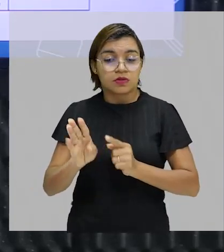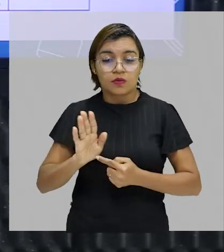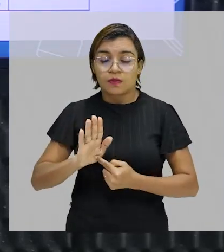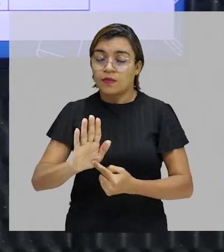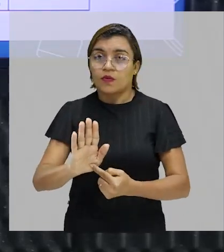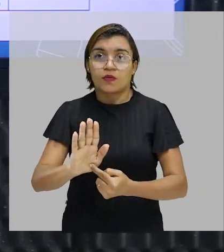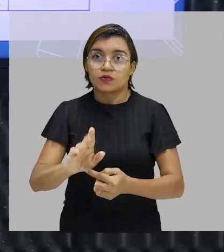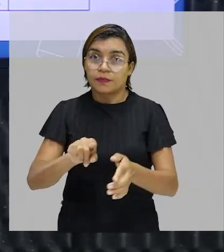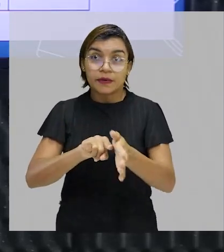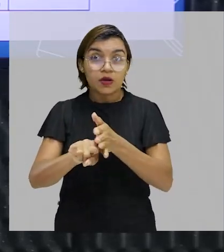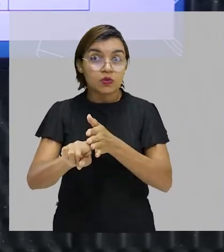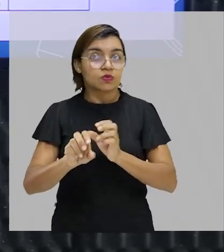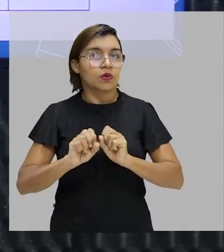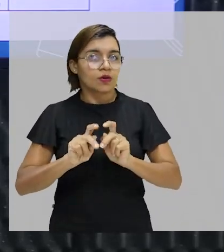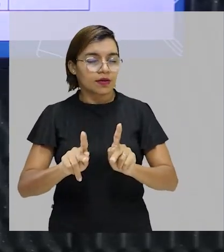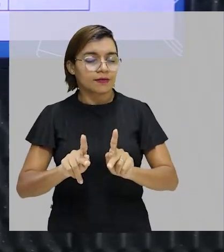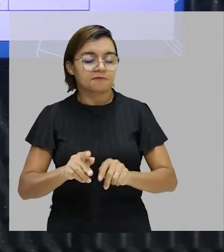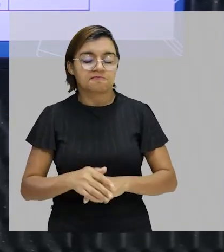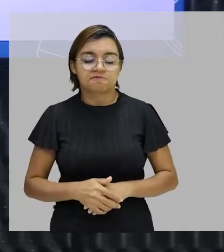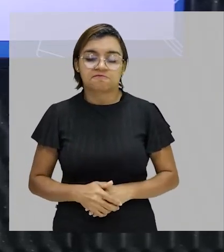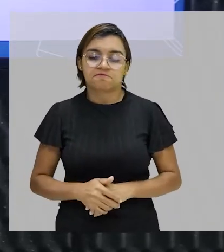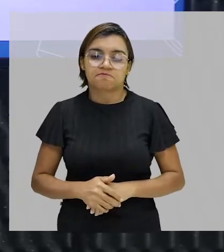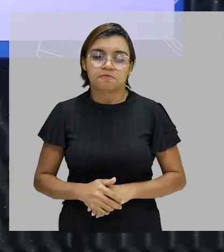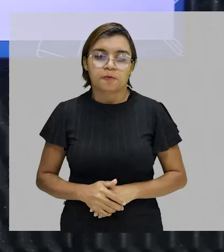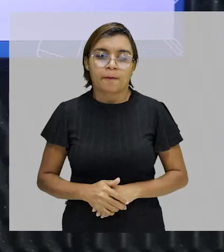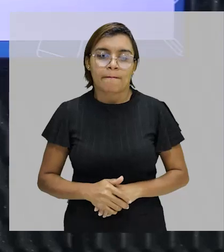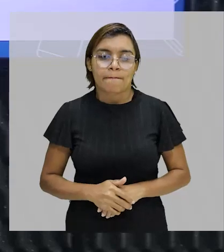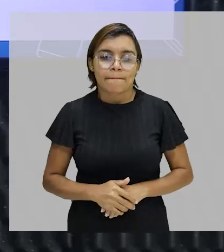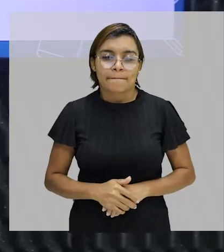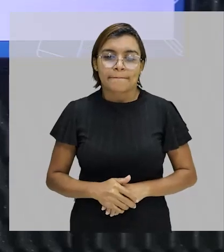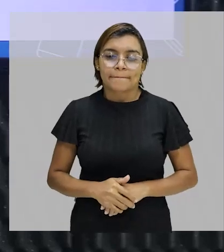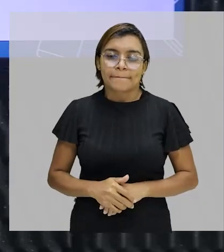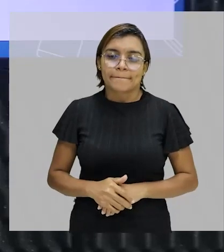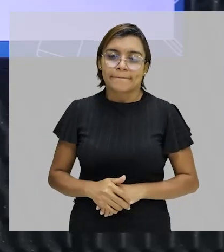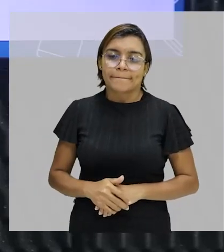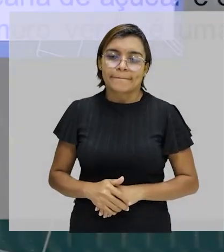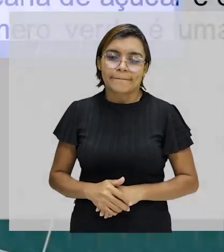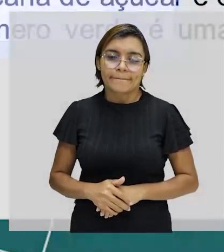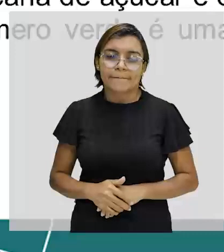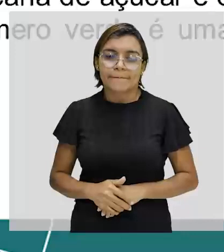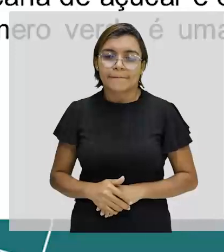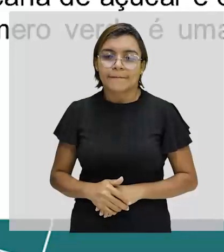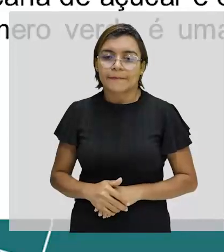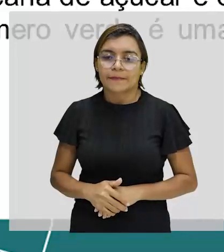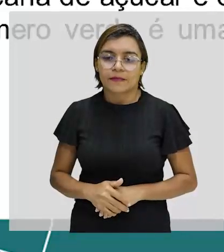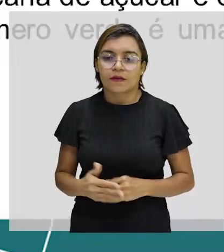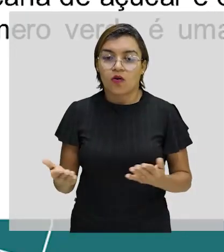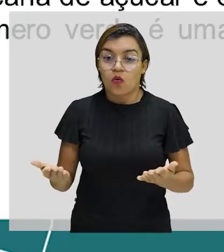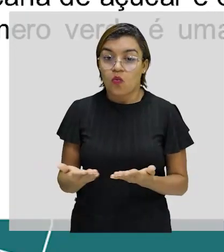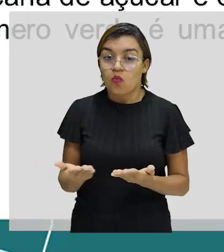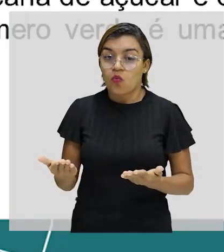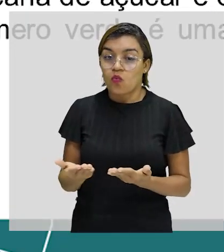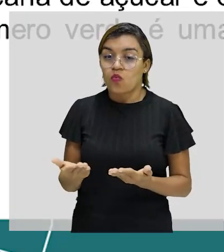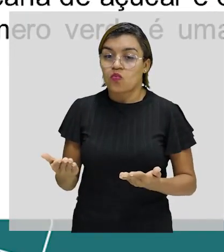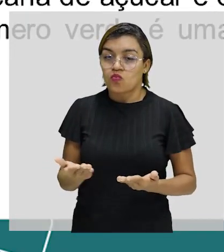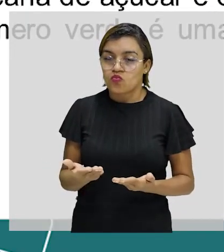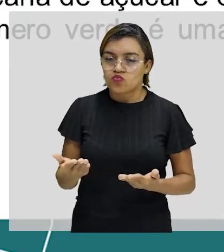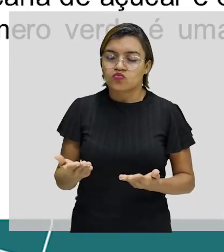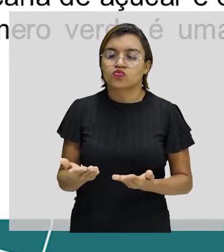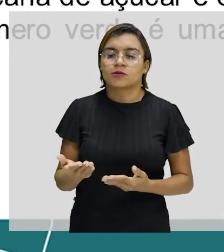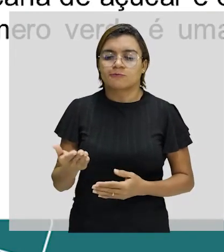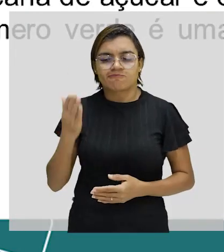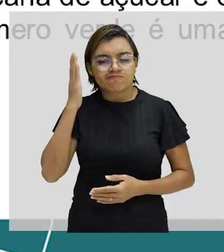nossa questão. Show de bola, turminha? Vamos lá. Atualmente, tem se